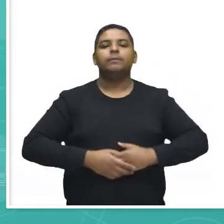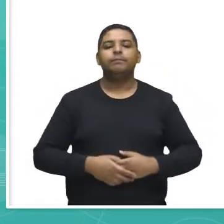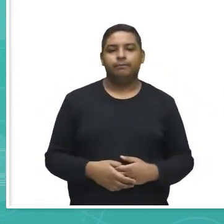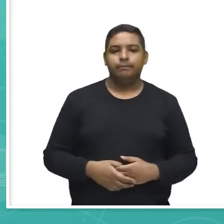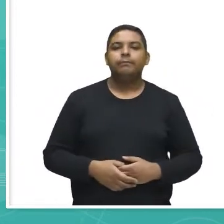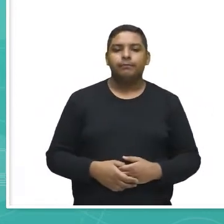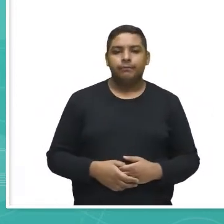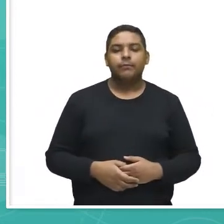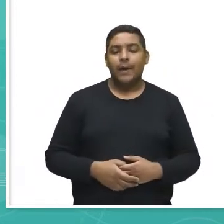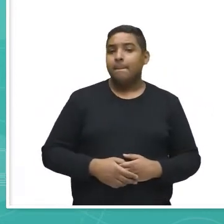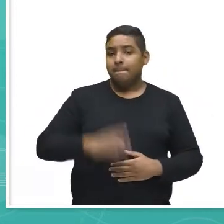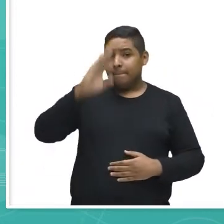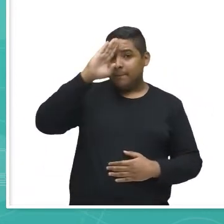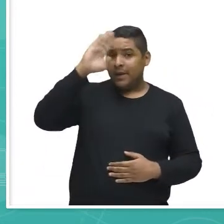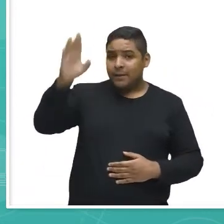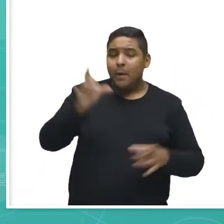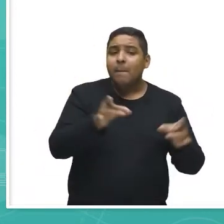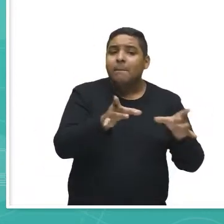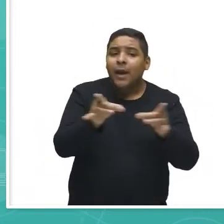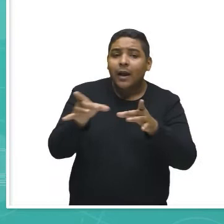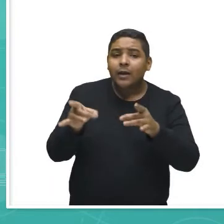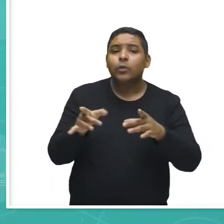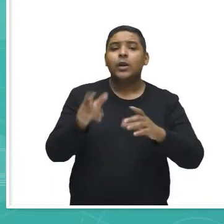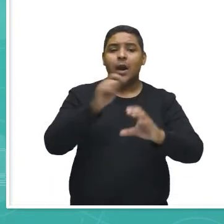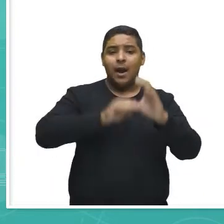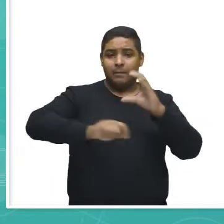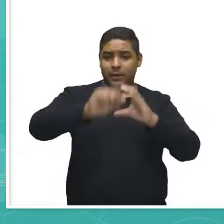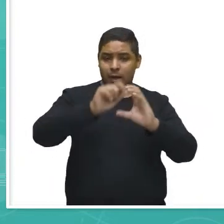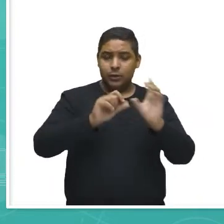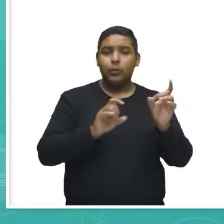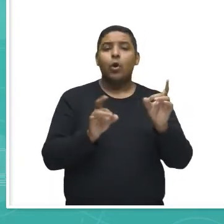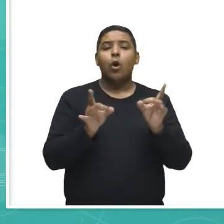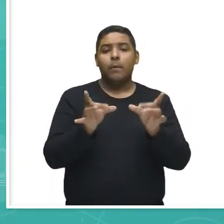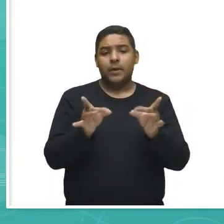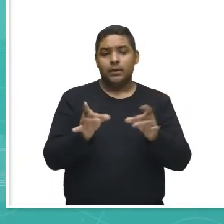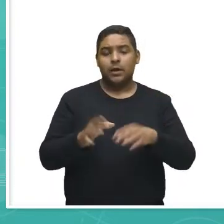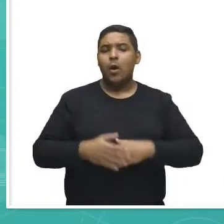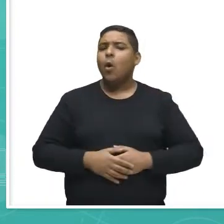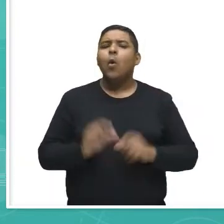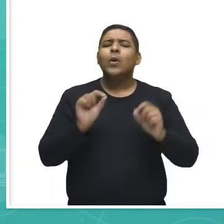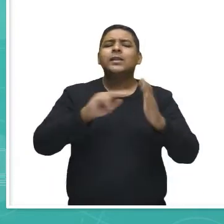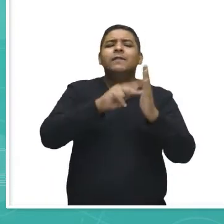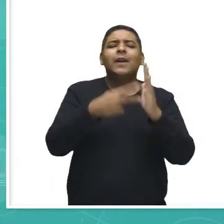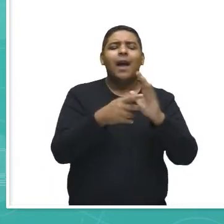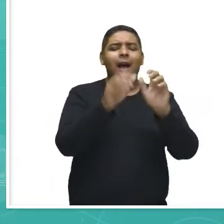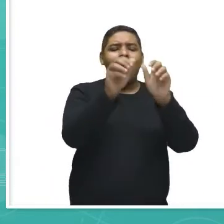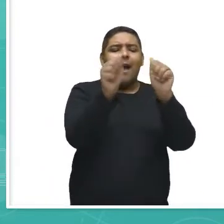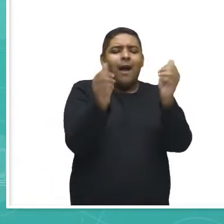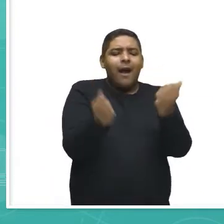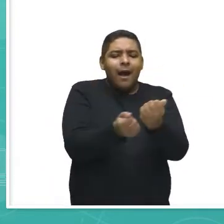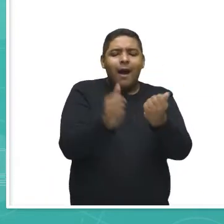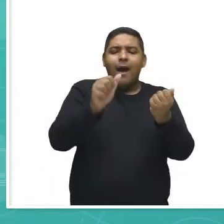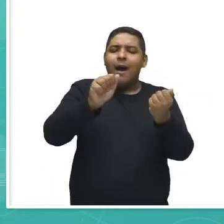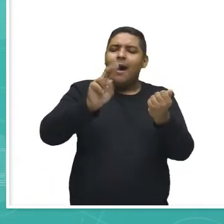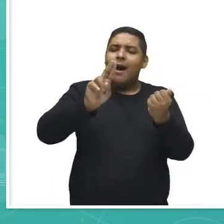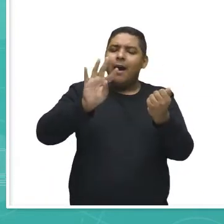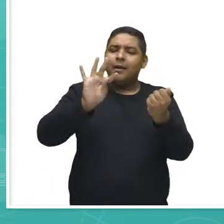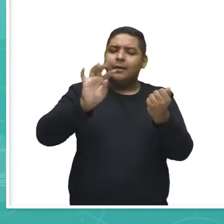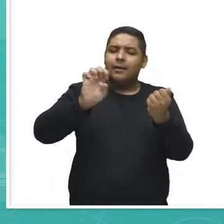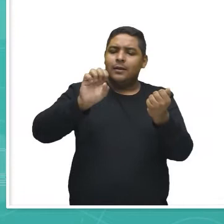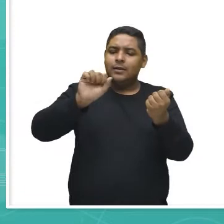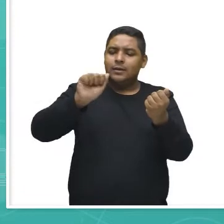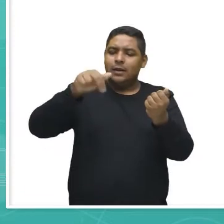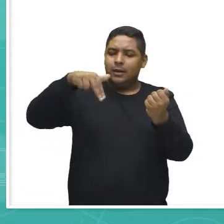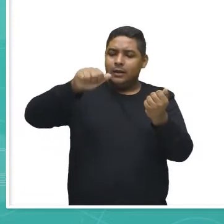capitalismo comercial. Mas o que que vai ser o artesanato, professora? Vamos relembrar agora, né? O artesanato vai ser